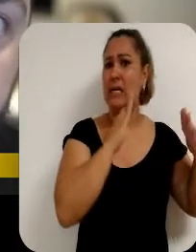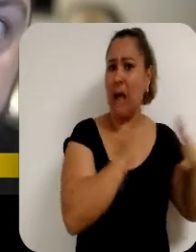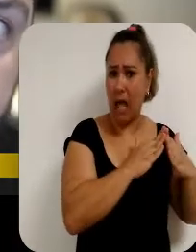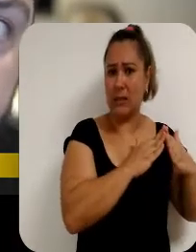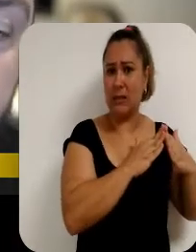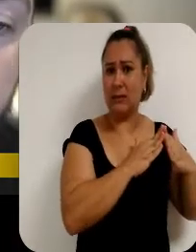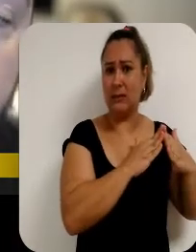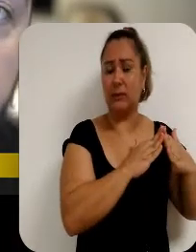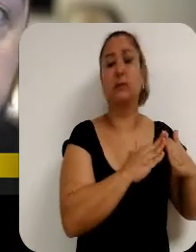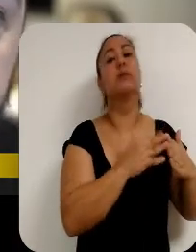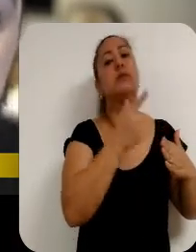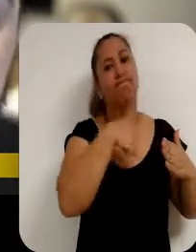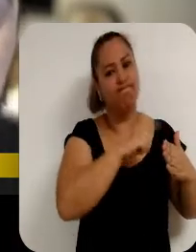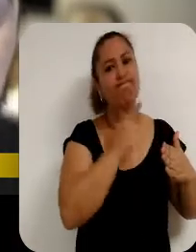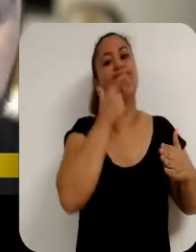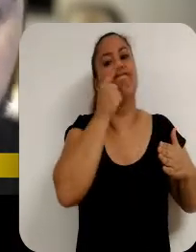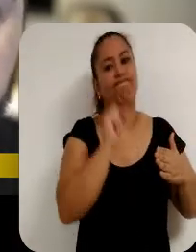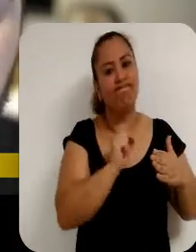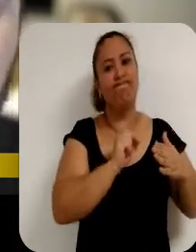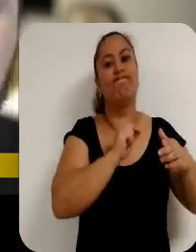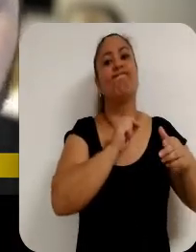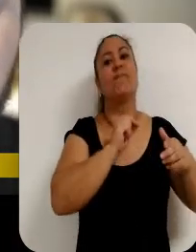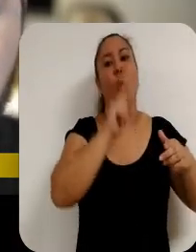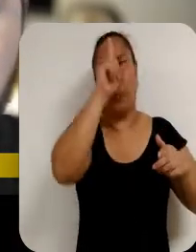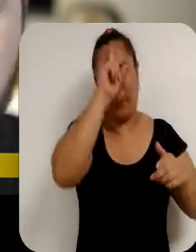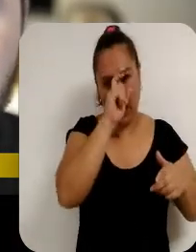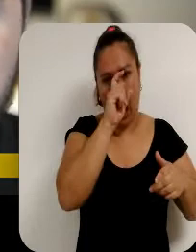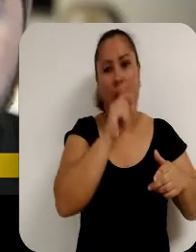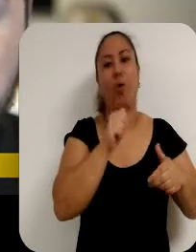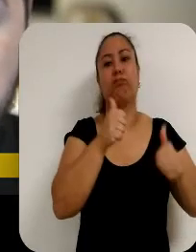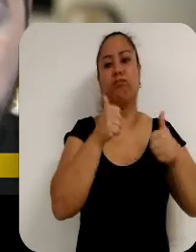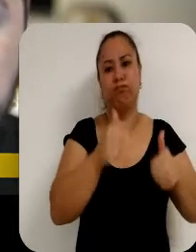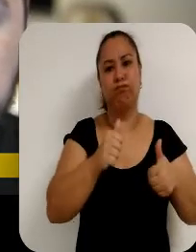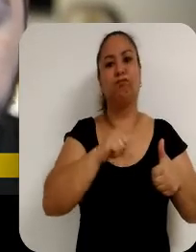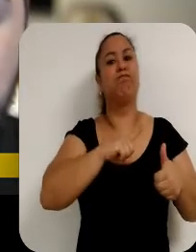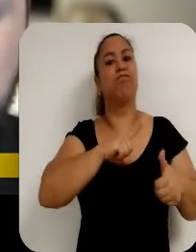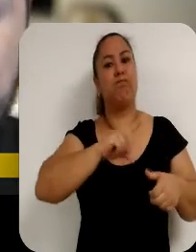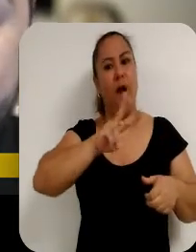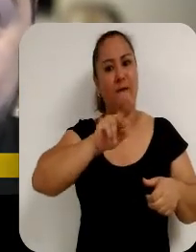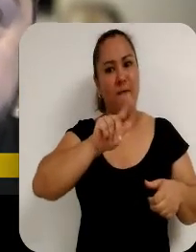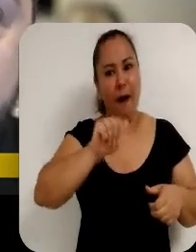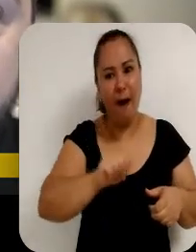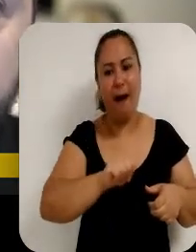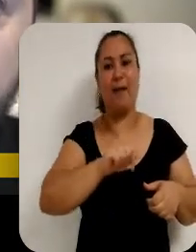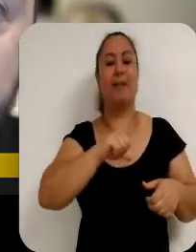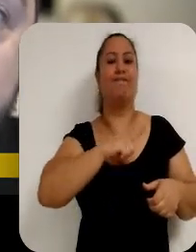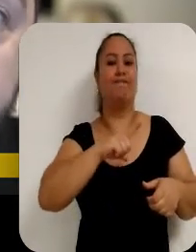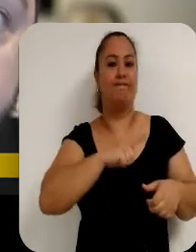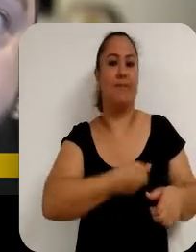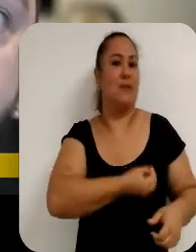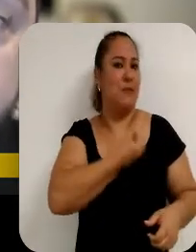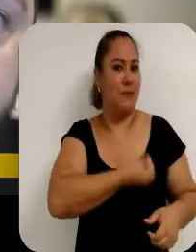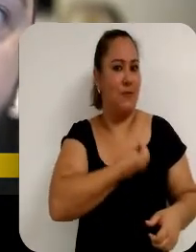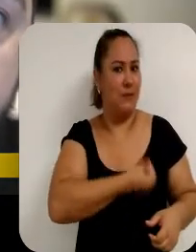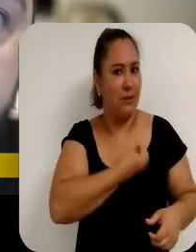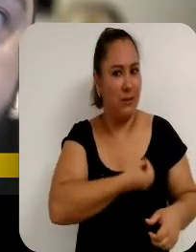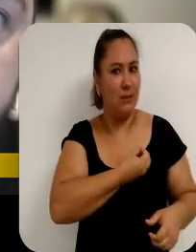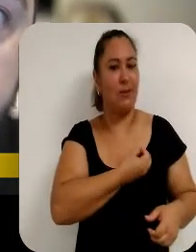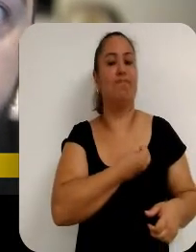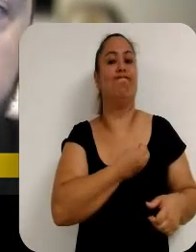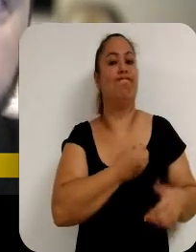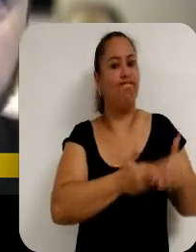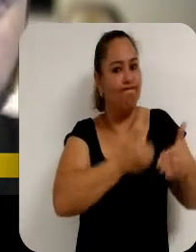sendo atendidas e as pessoas tendo uma vida digna, apesar de estarem completamente restritas em